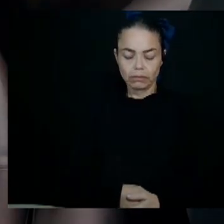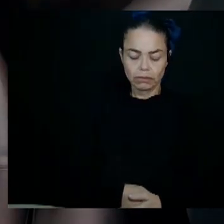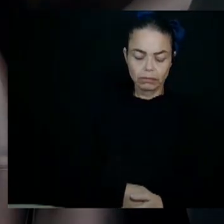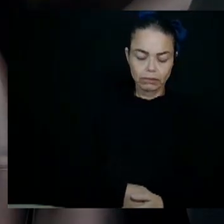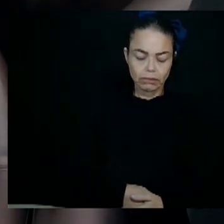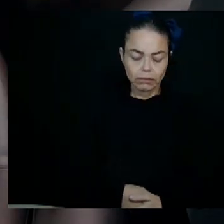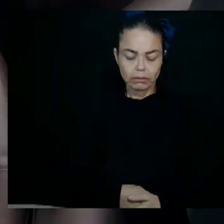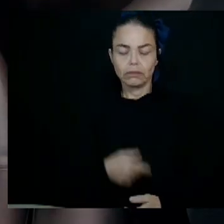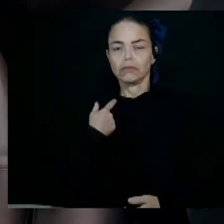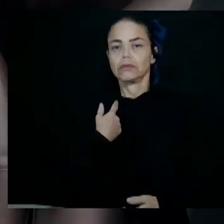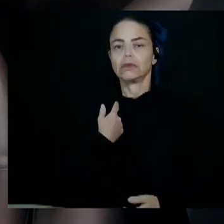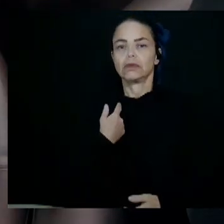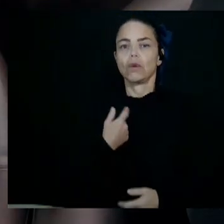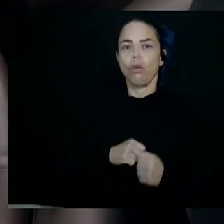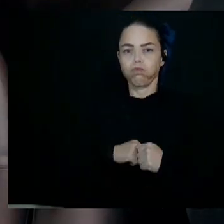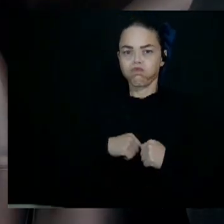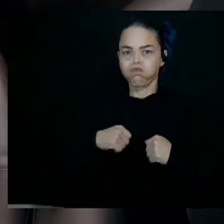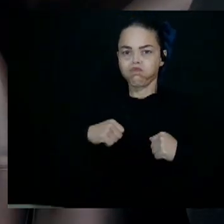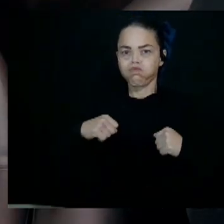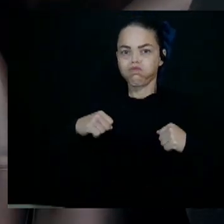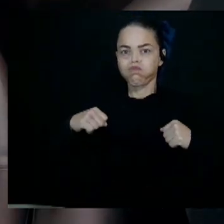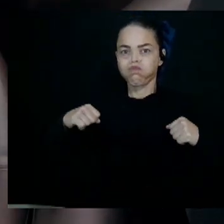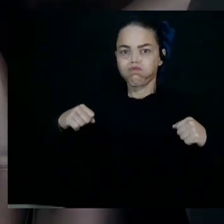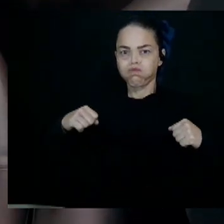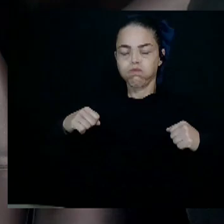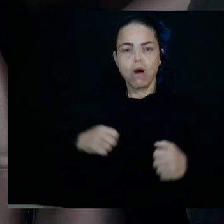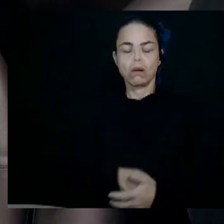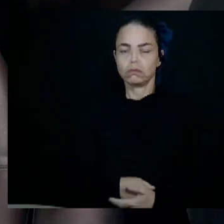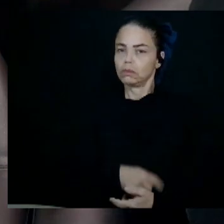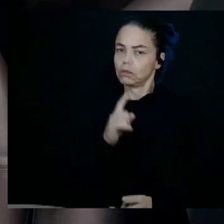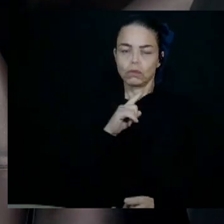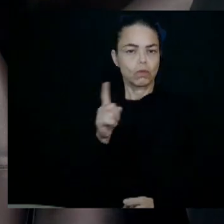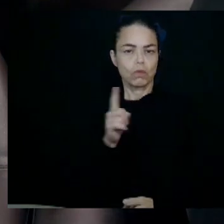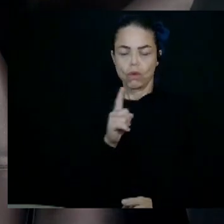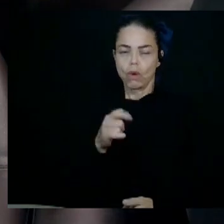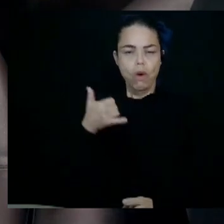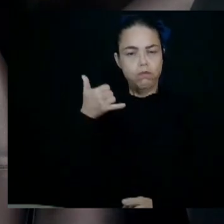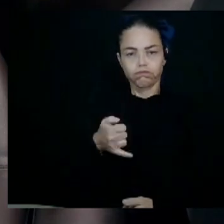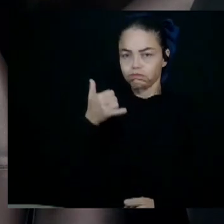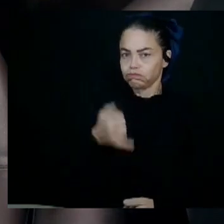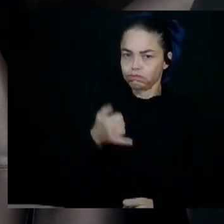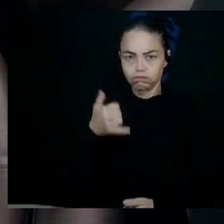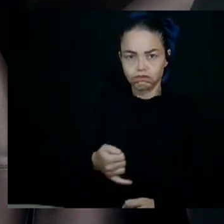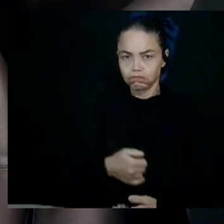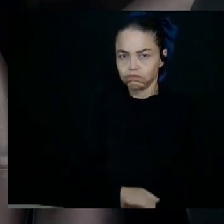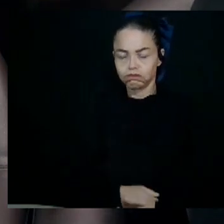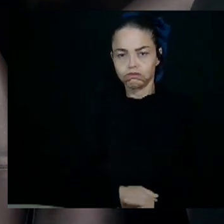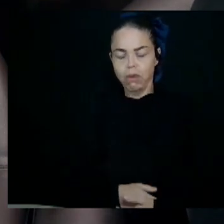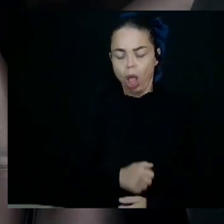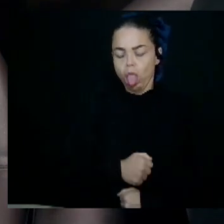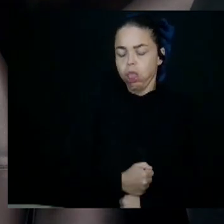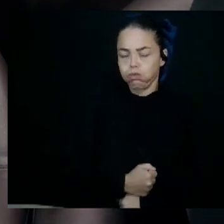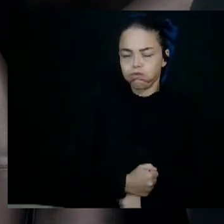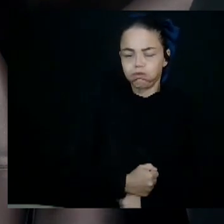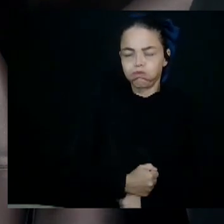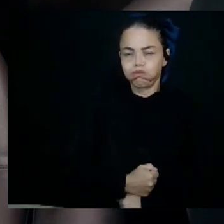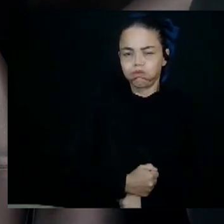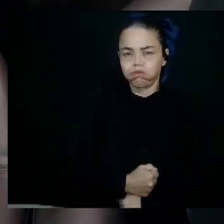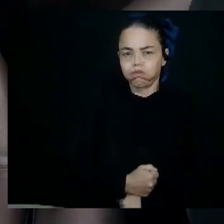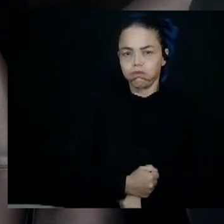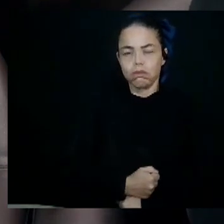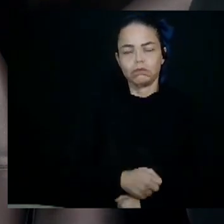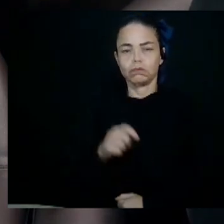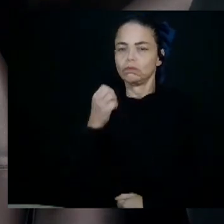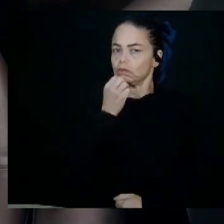ele fique mais inflamado. E quando a gente não tá bem fisicamente, a nossa saúde física, a gente também não tá bem emocionalmente, tudo fica